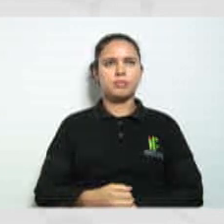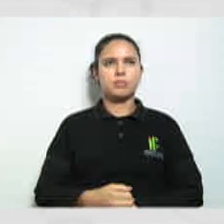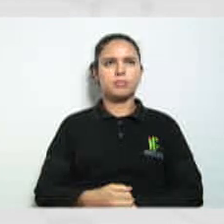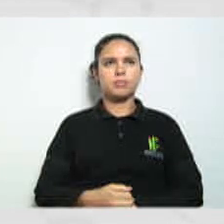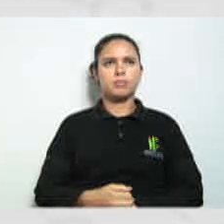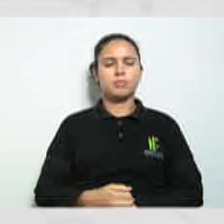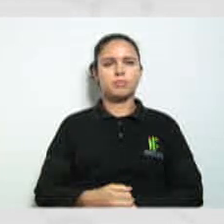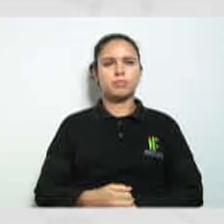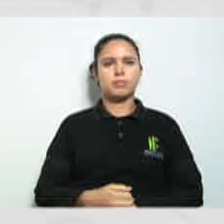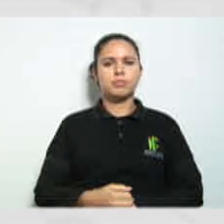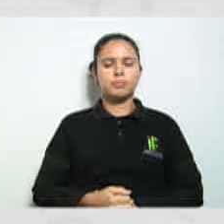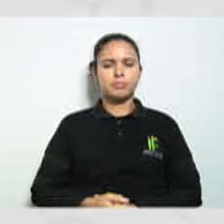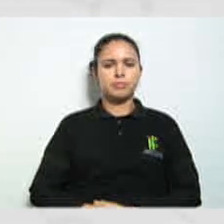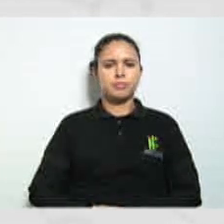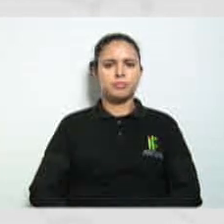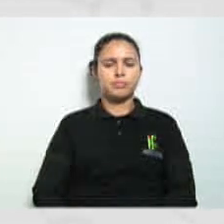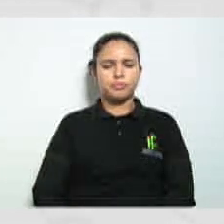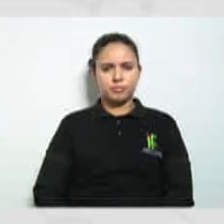Vamos ajustar aqui.